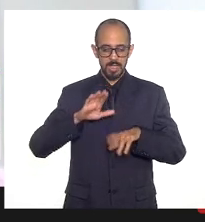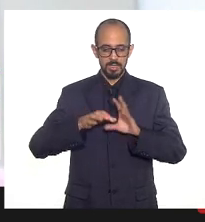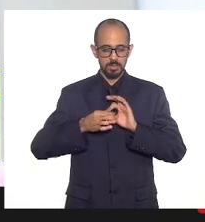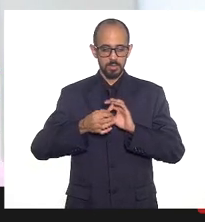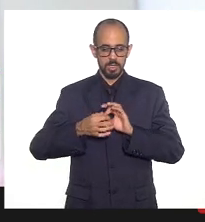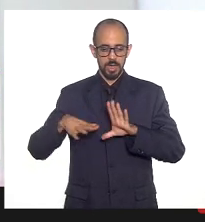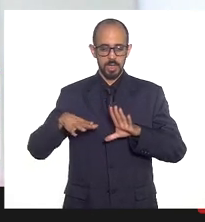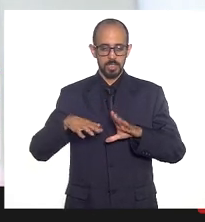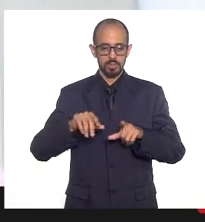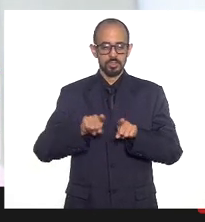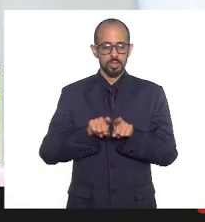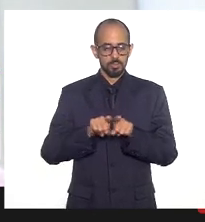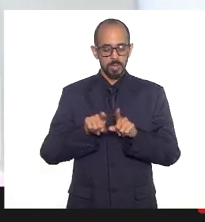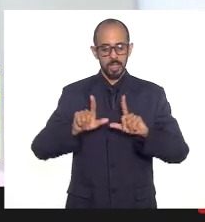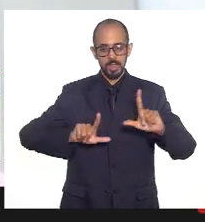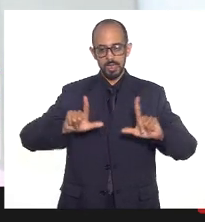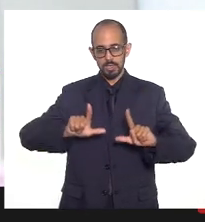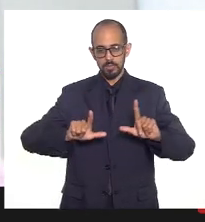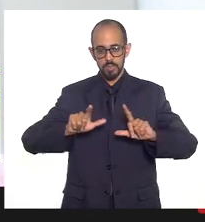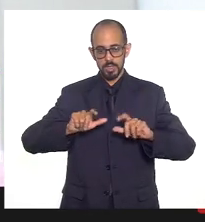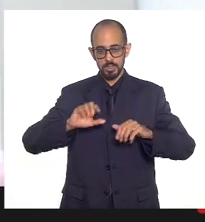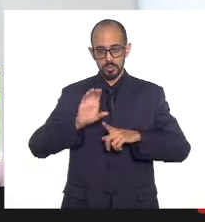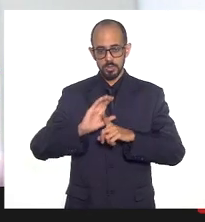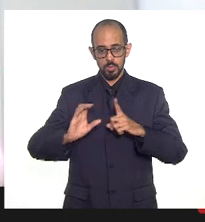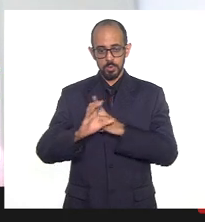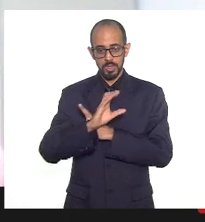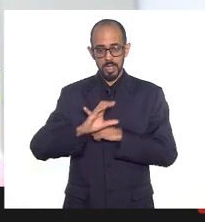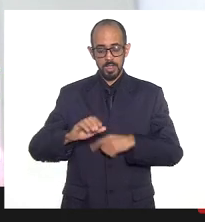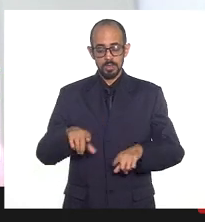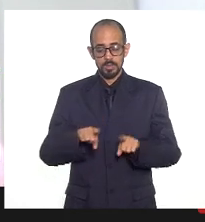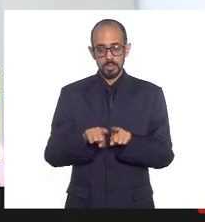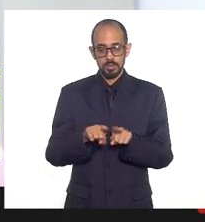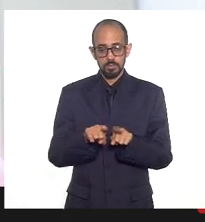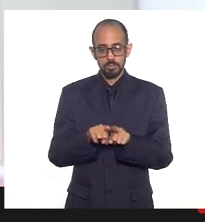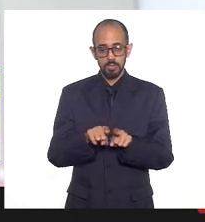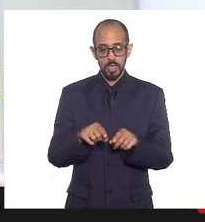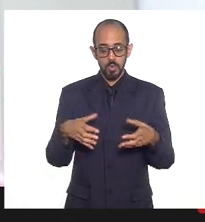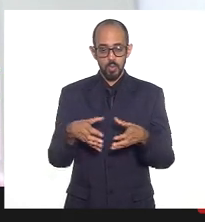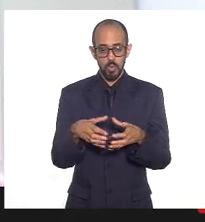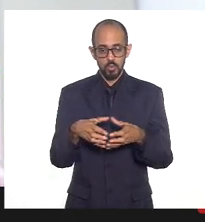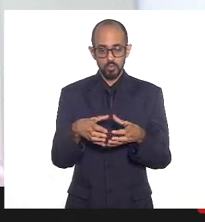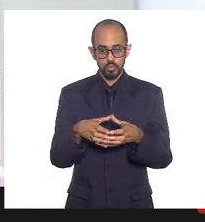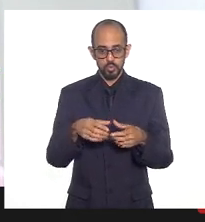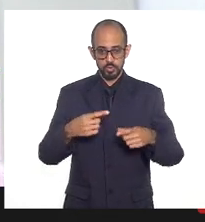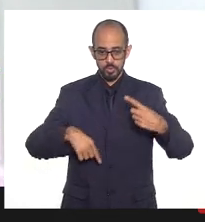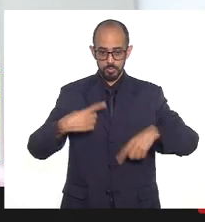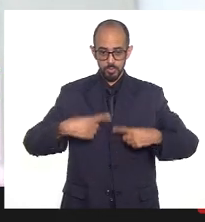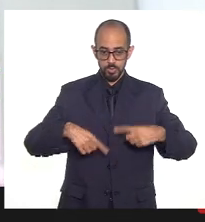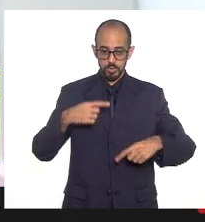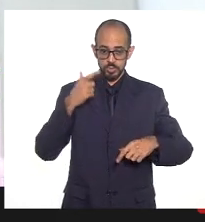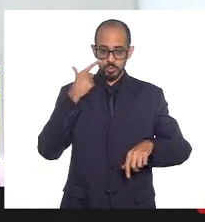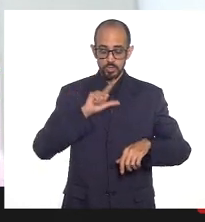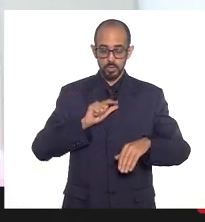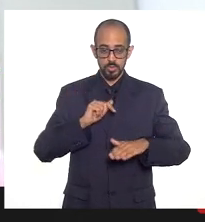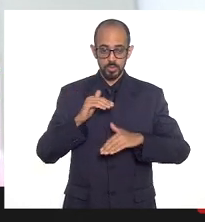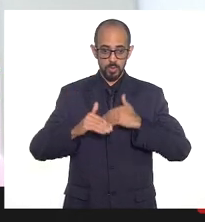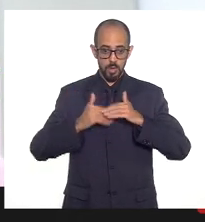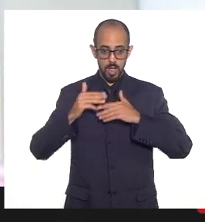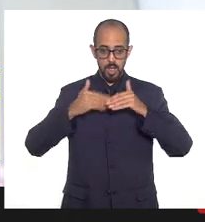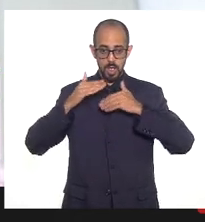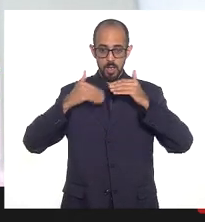pelas TVs comunitárias, e a luta para que a gente tenha um conjunto de políticas que favoreçam